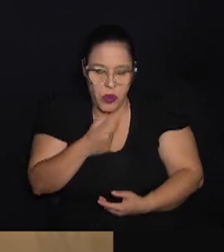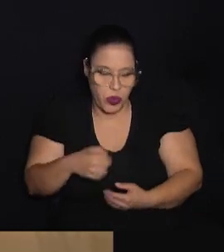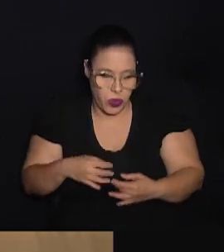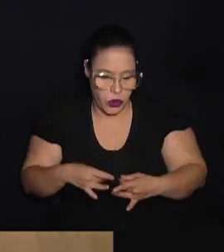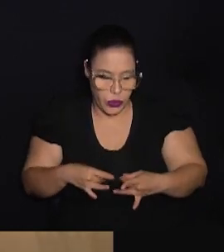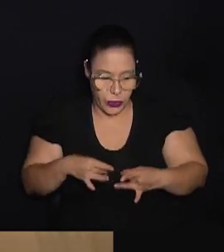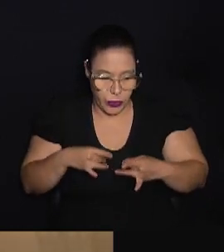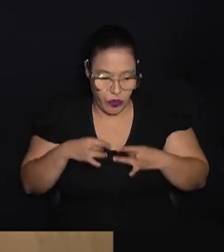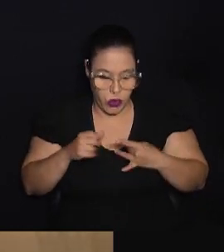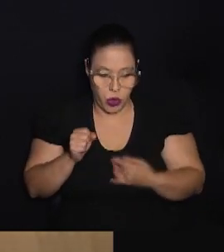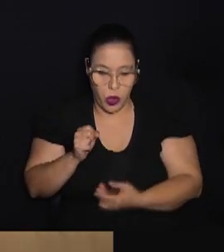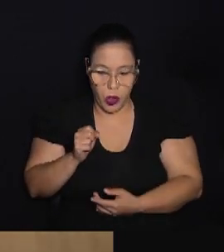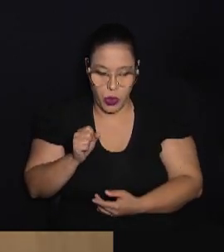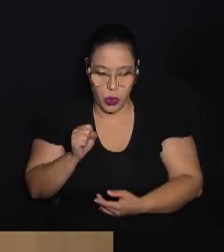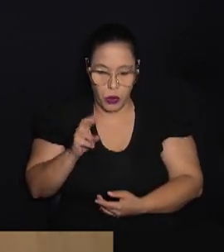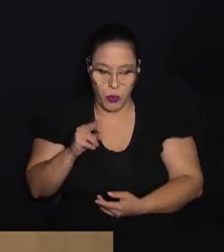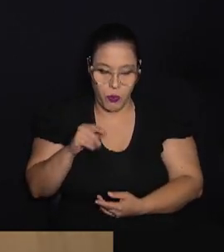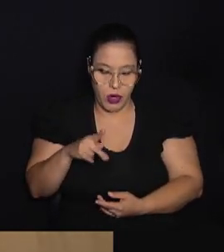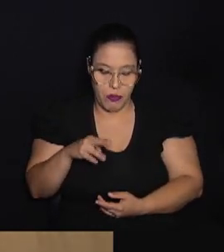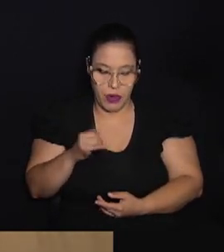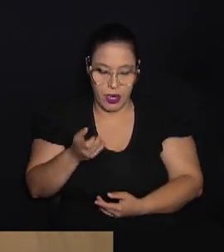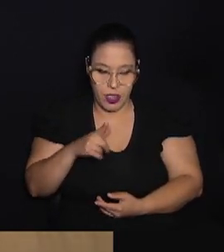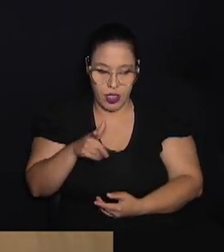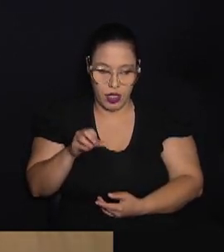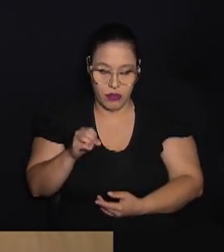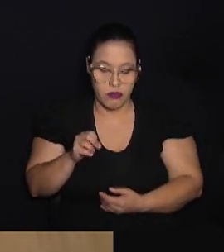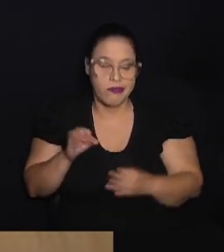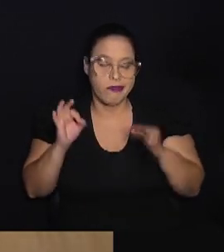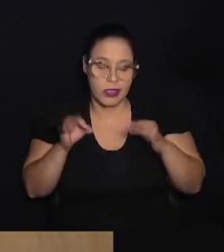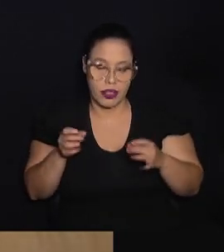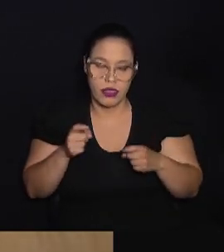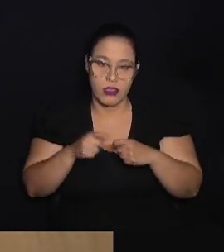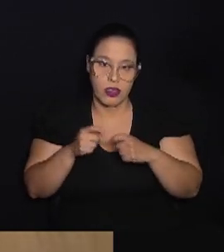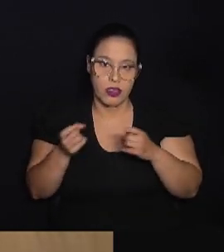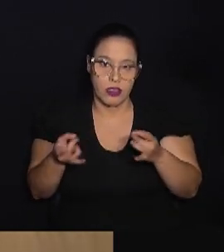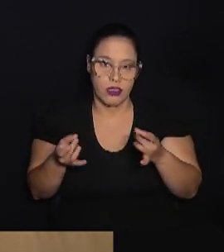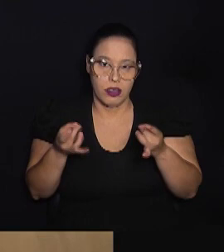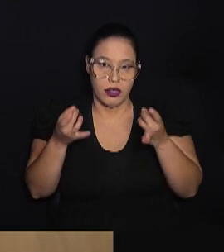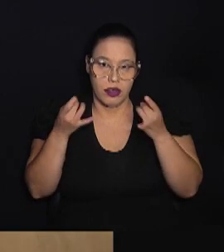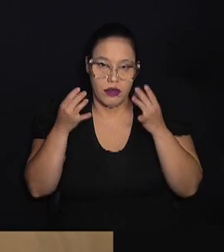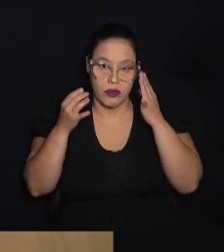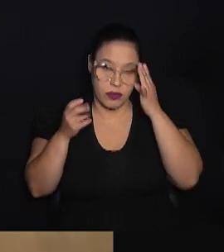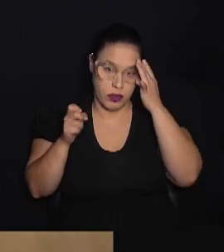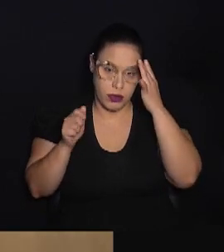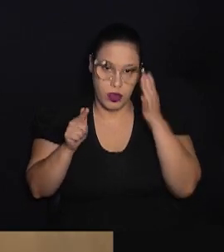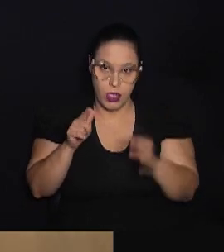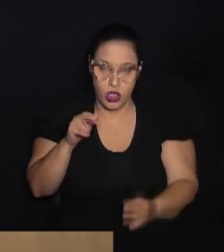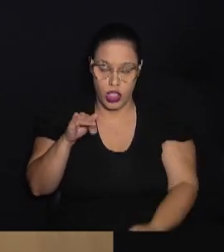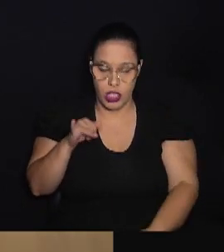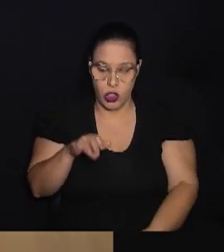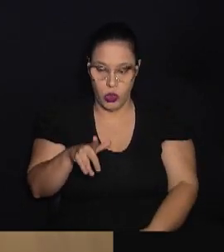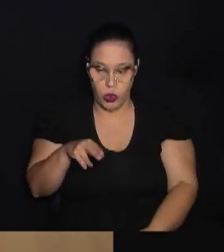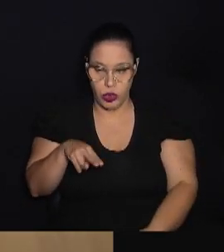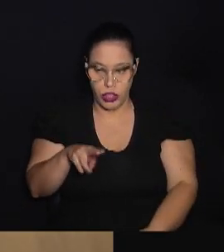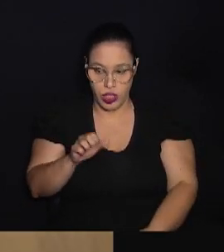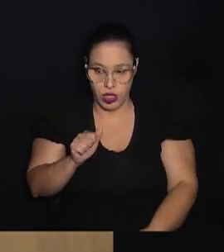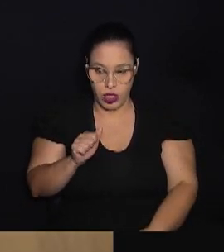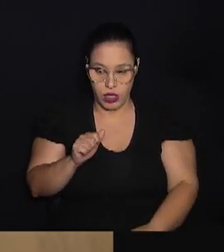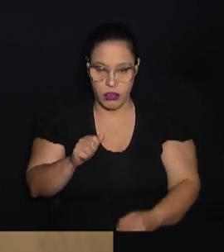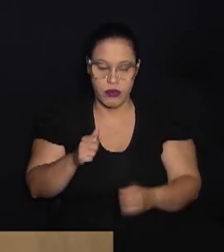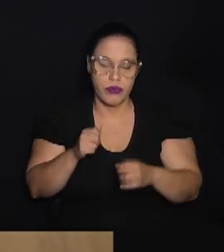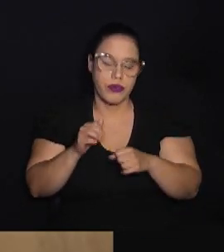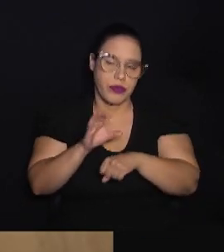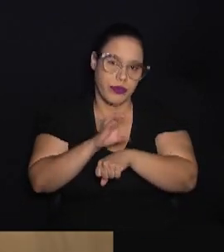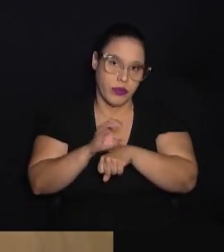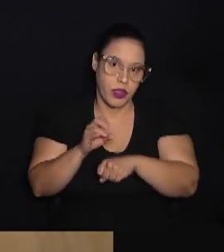ou suplementação deve ser feita por um especialista. Os ginecologistas hoje em dia, eles têm essa formação, ou